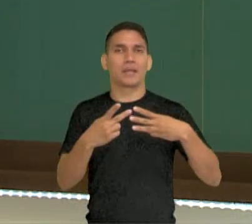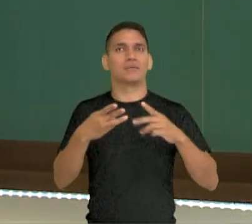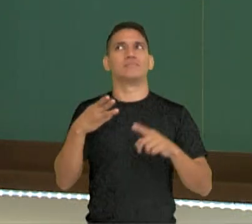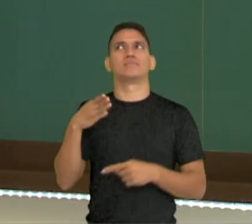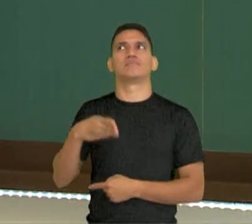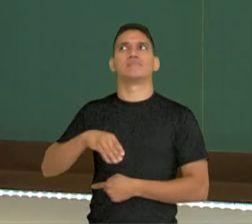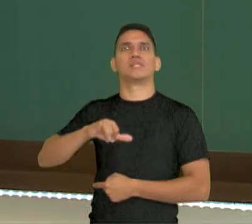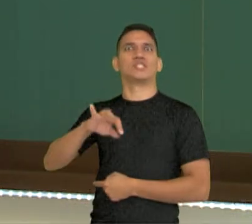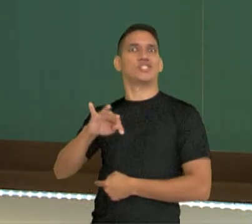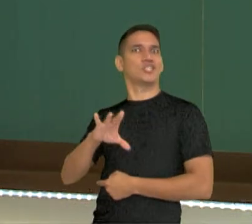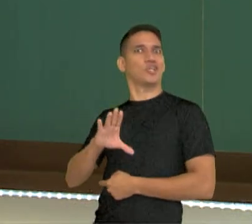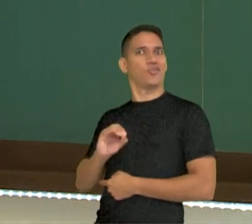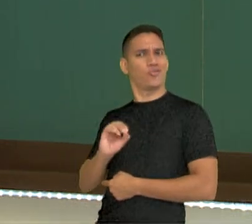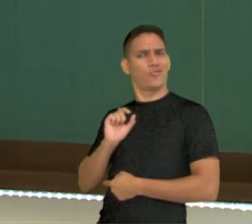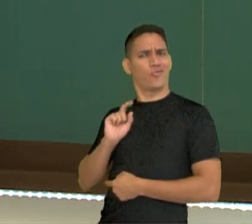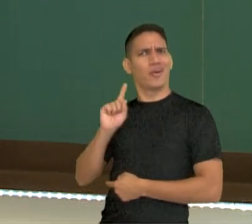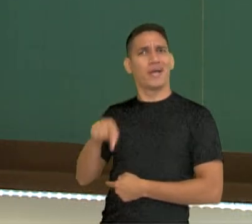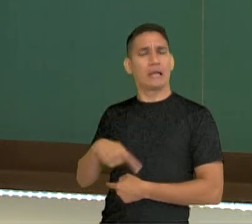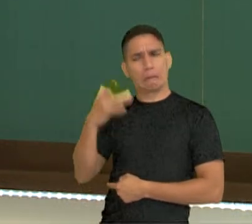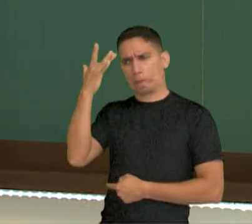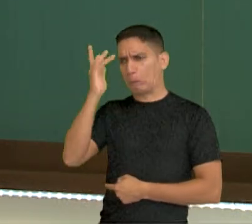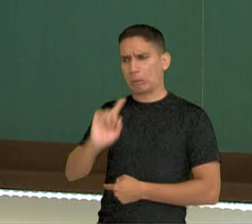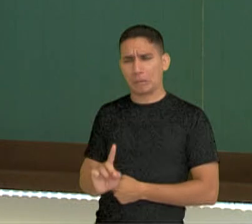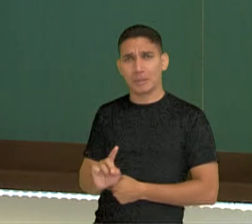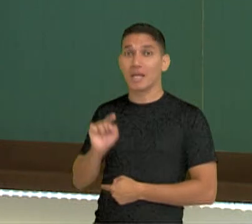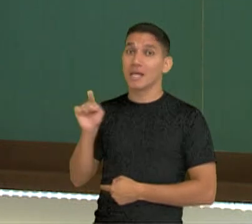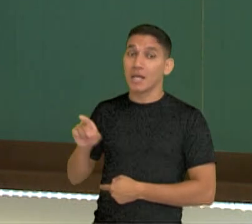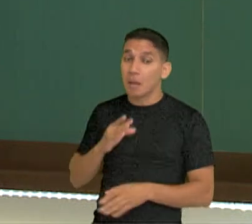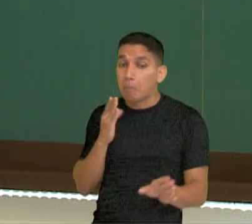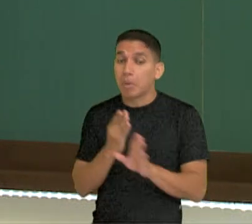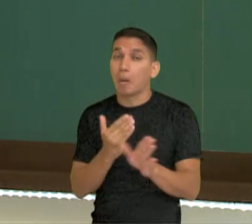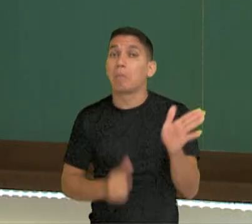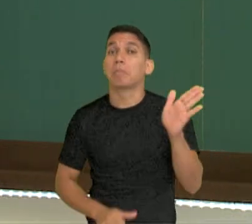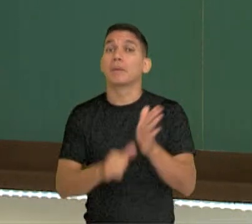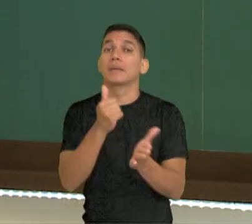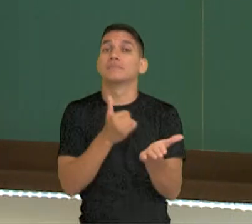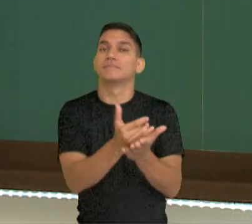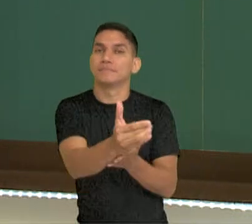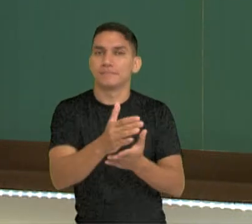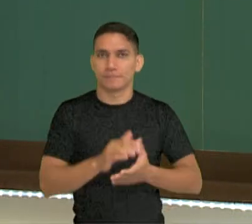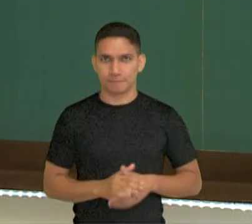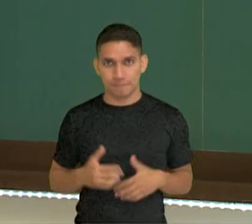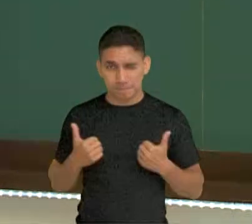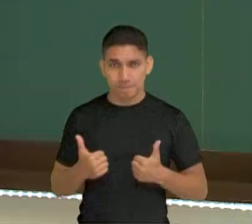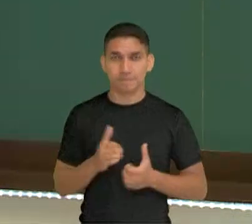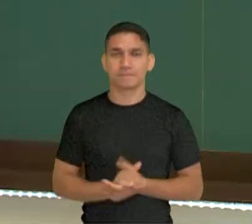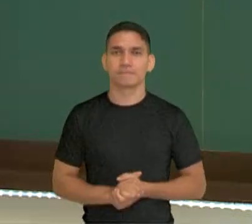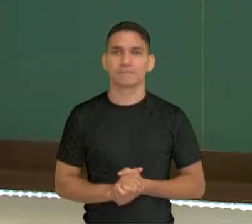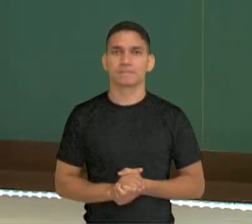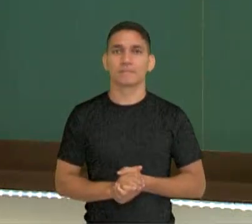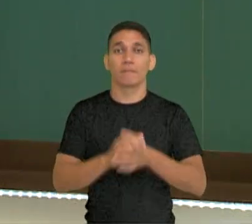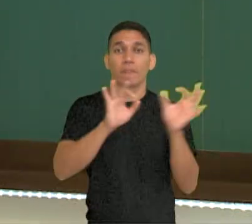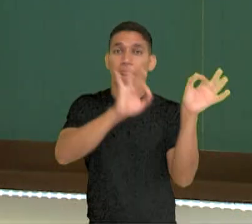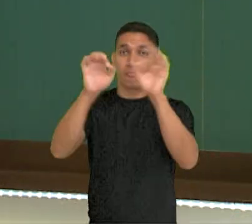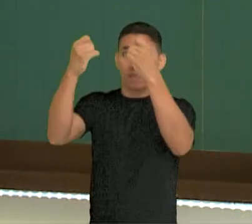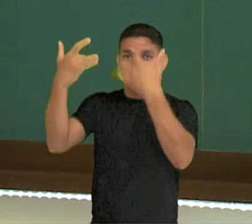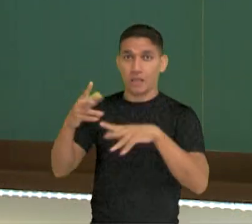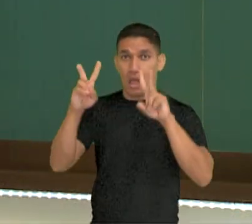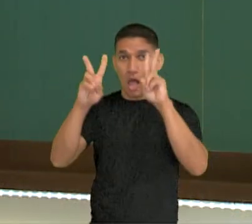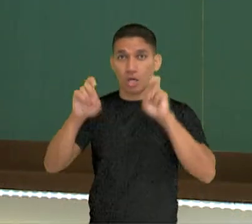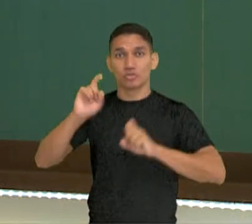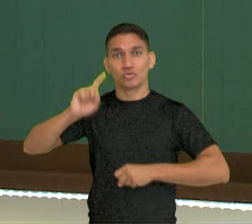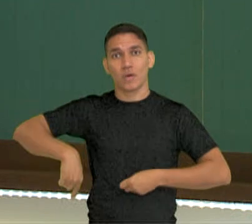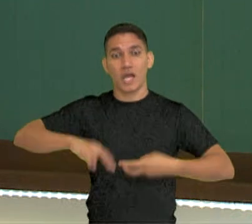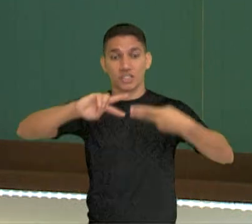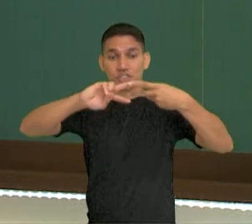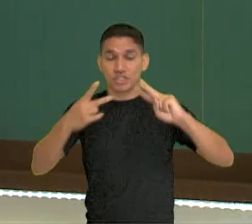ele não sabia de tudo isso. Ele soube dos princípios fundamentais, ok? Nesse vídeo, nós falamos sobre